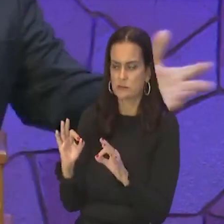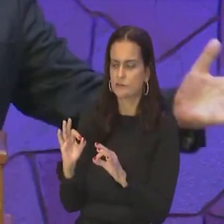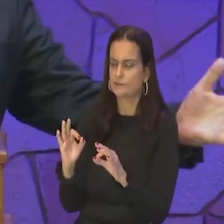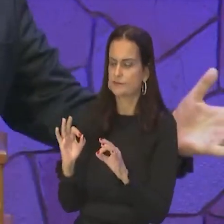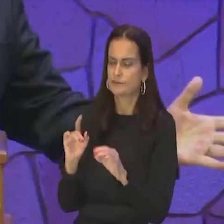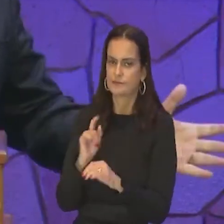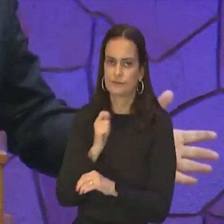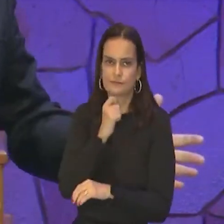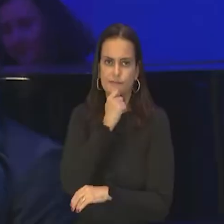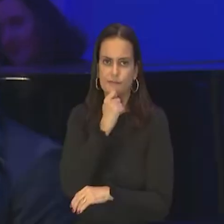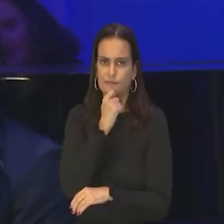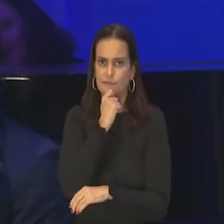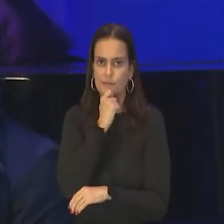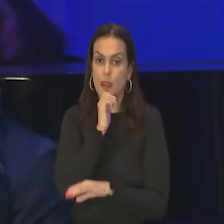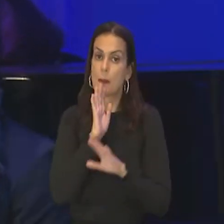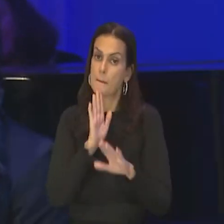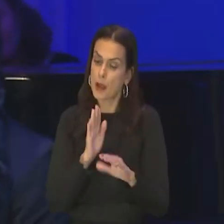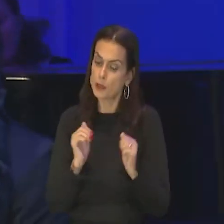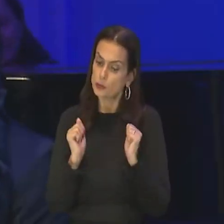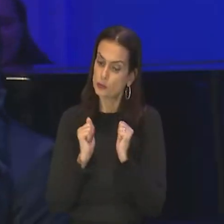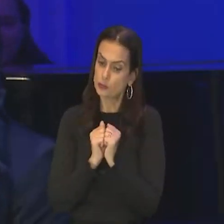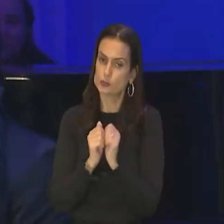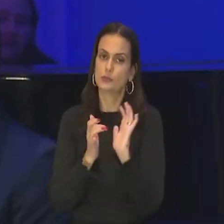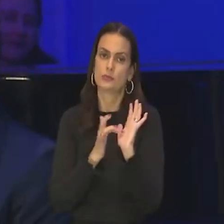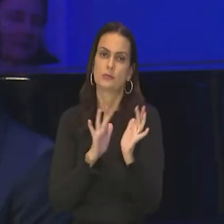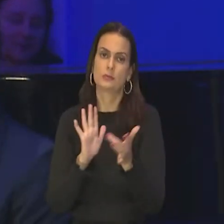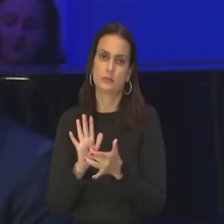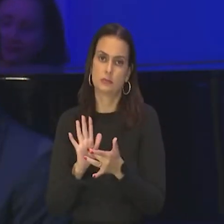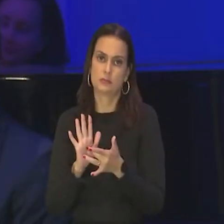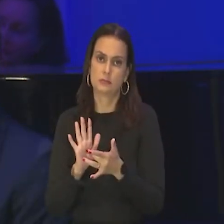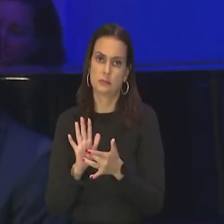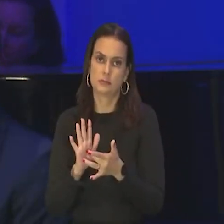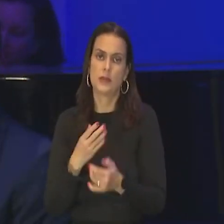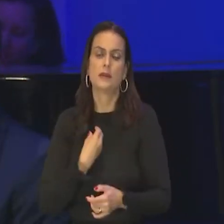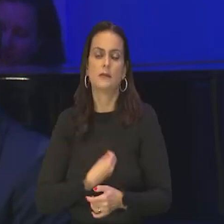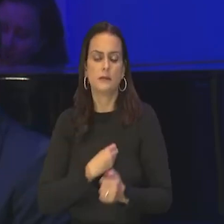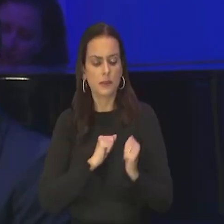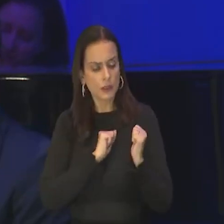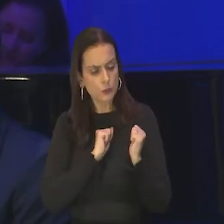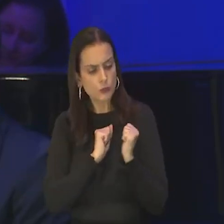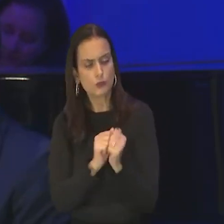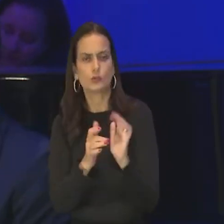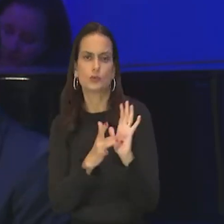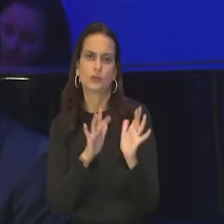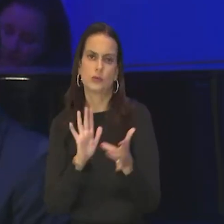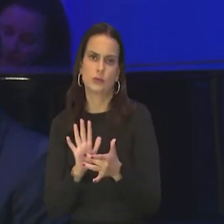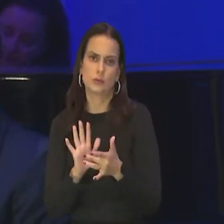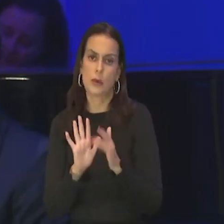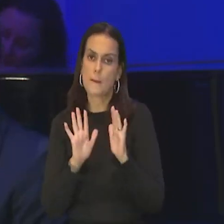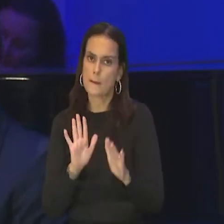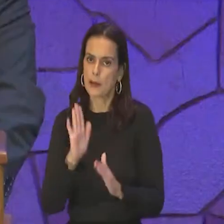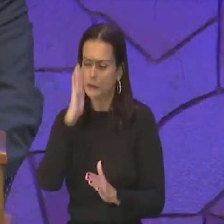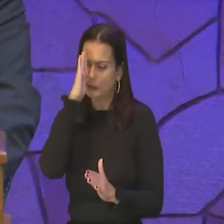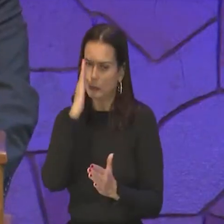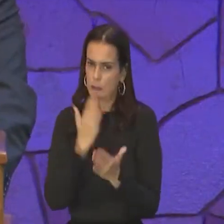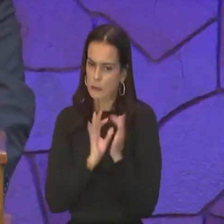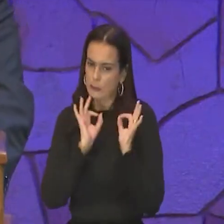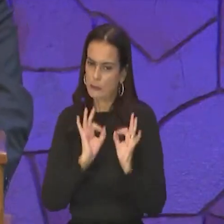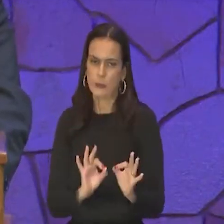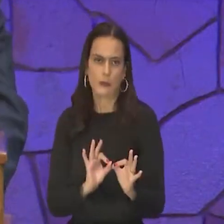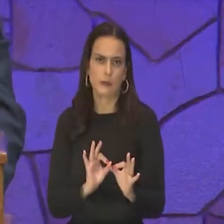e eles estavam com o Senhor. Eles caminhavam com Cristo, mas eles ainda não tinham